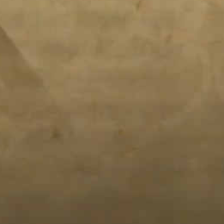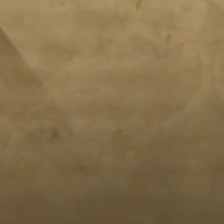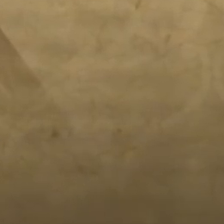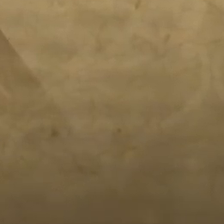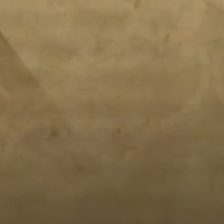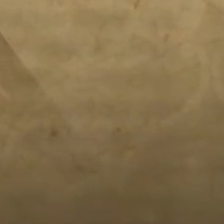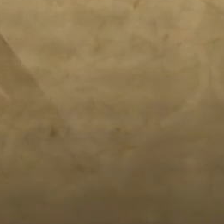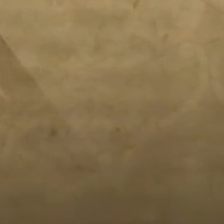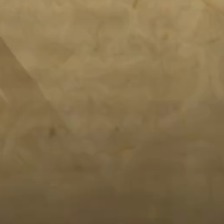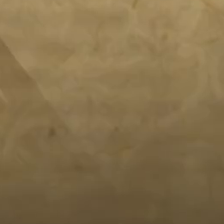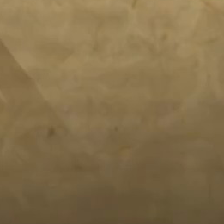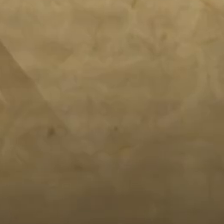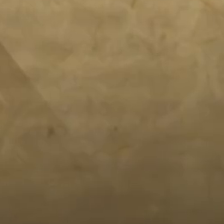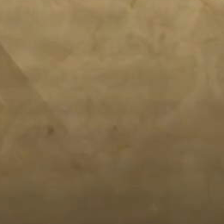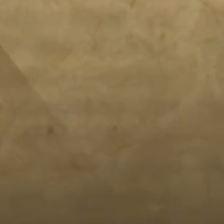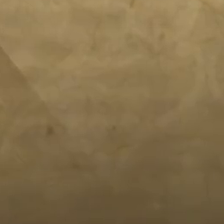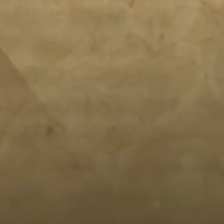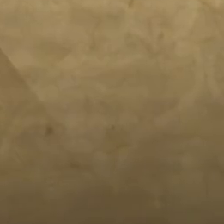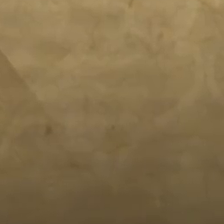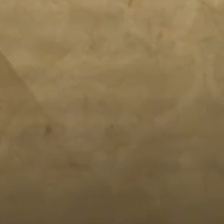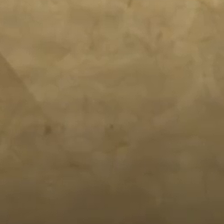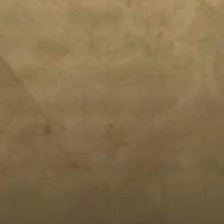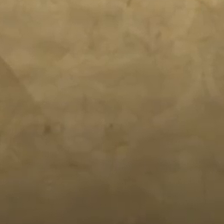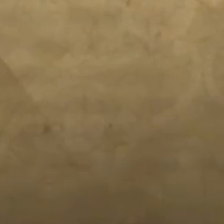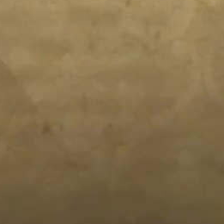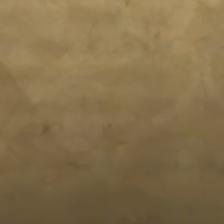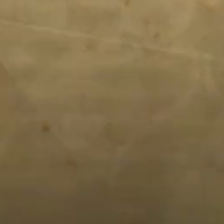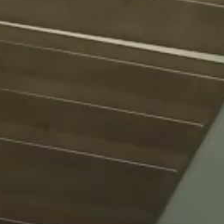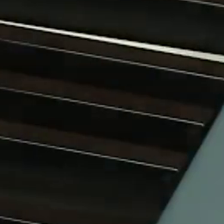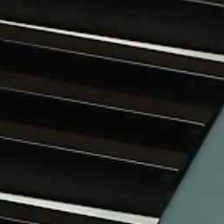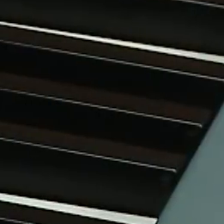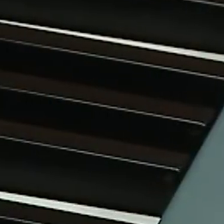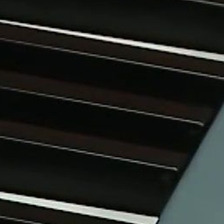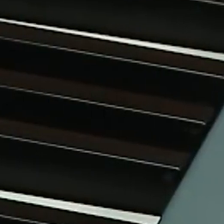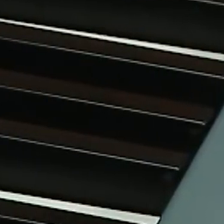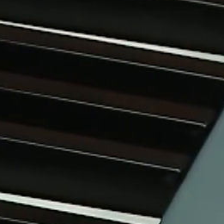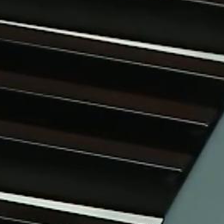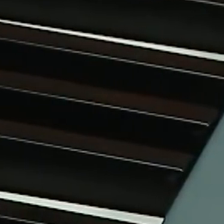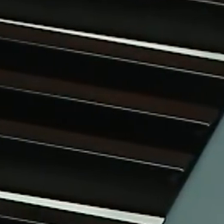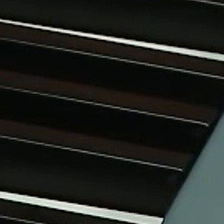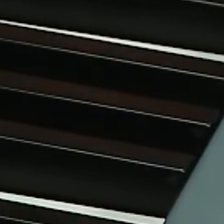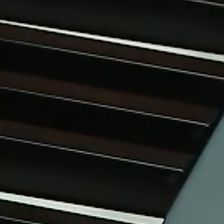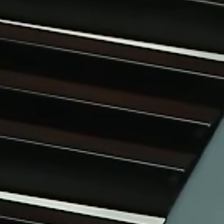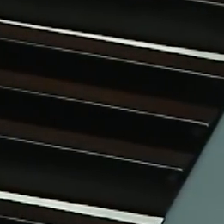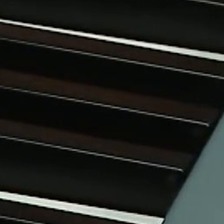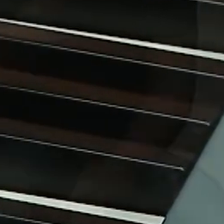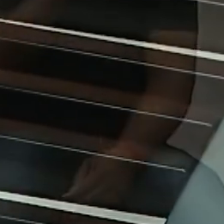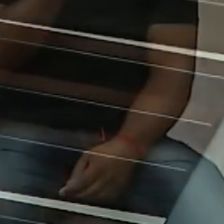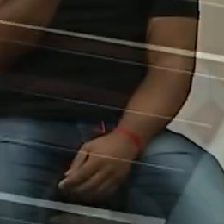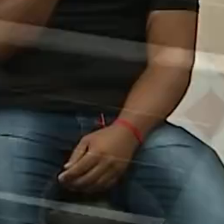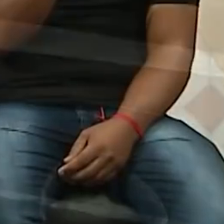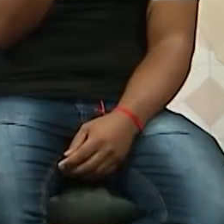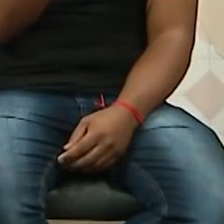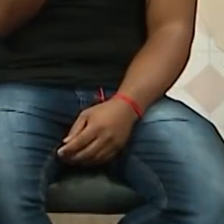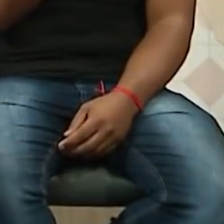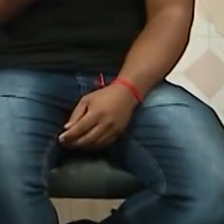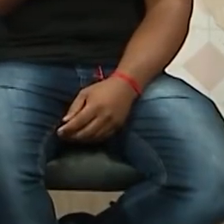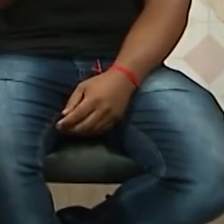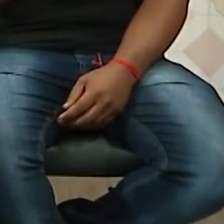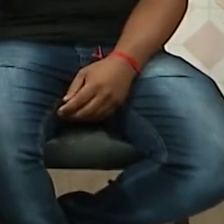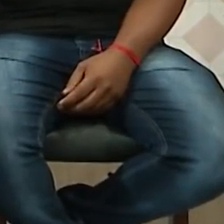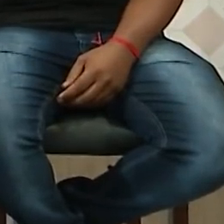aí e aí e sim eu quero ver